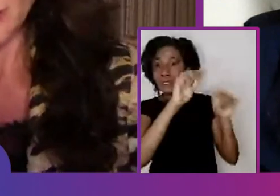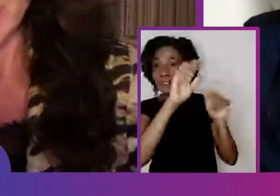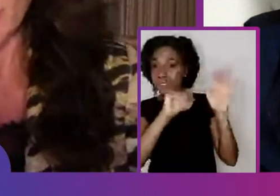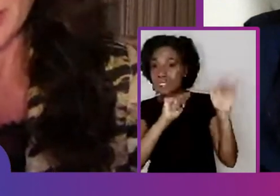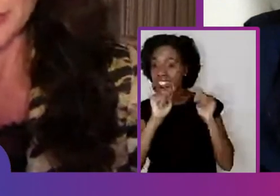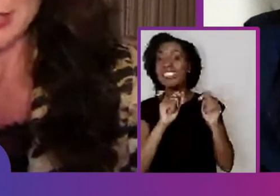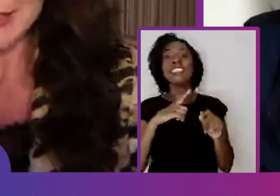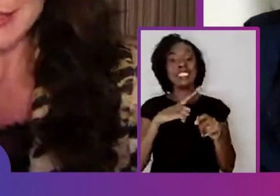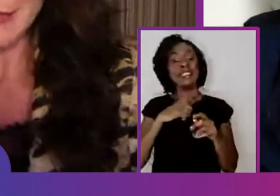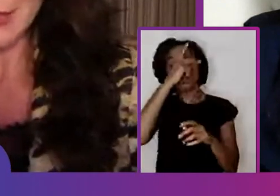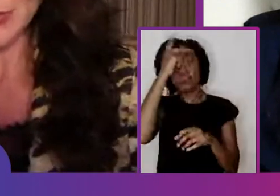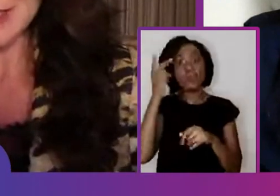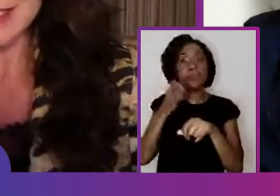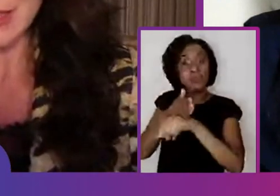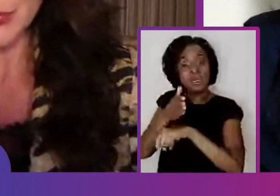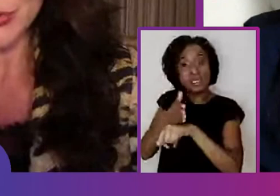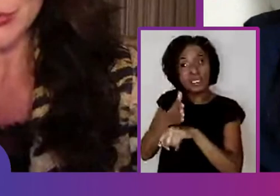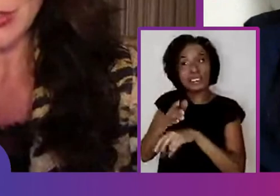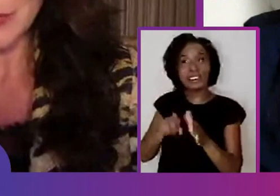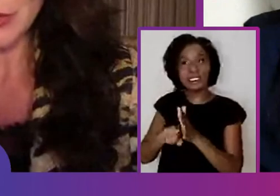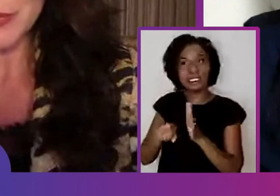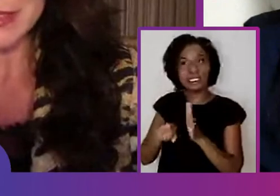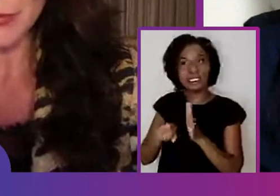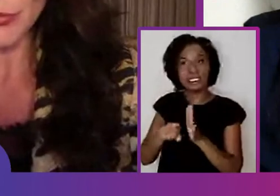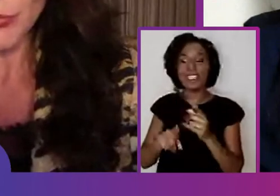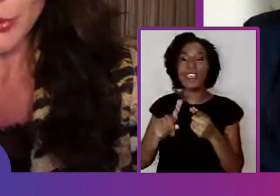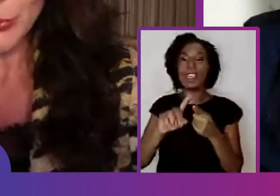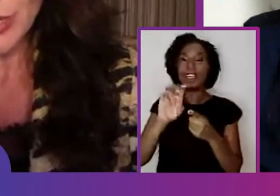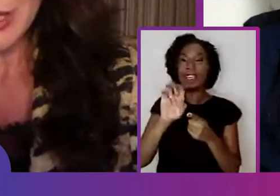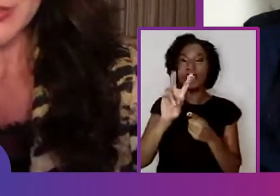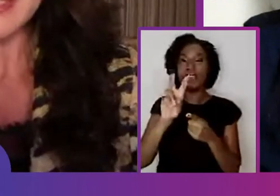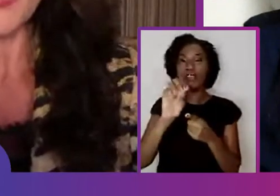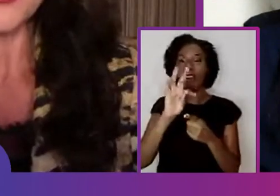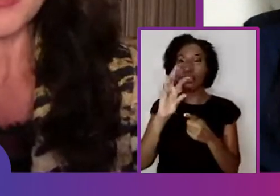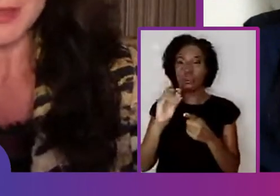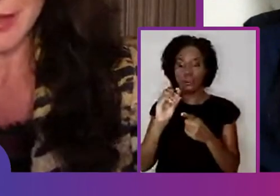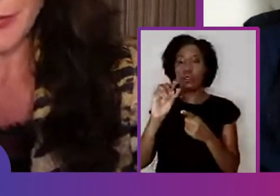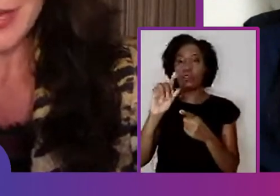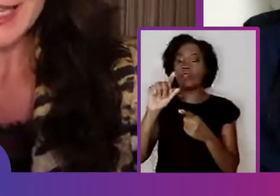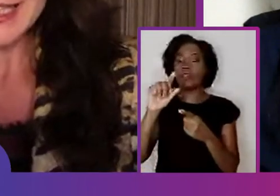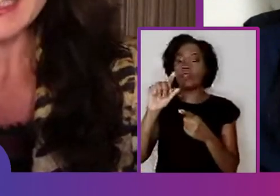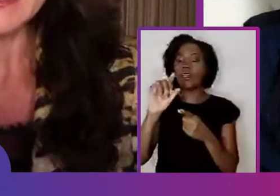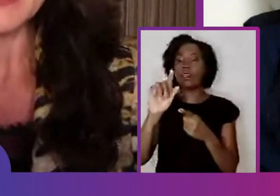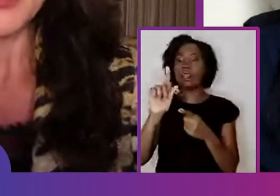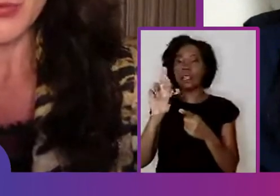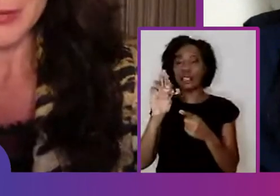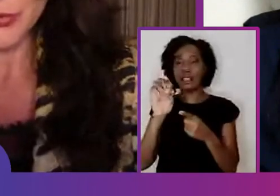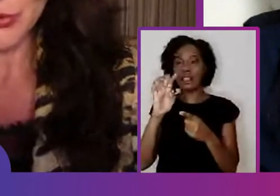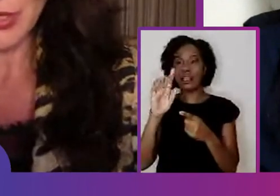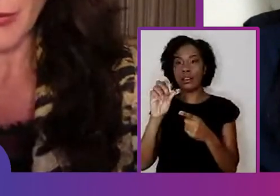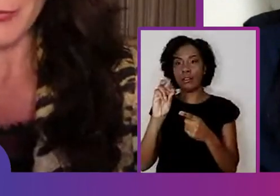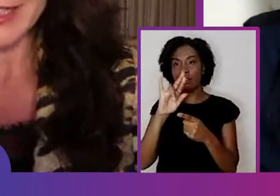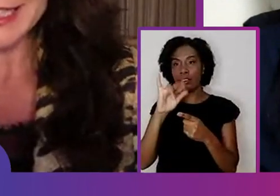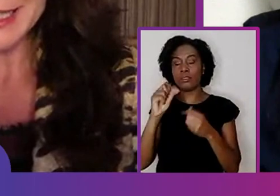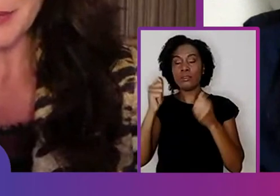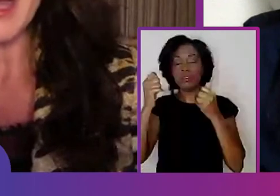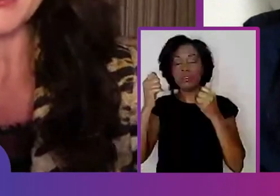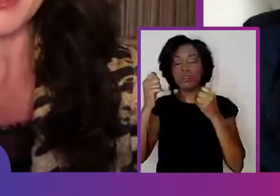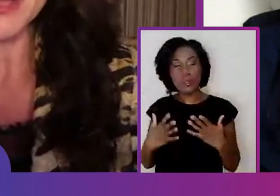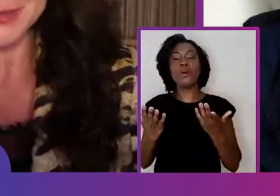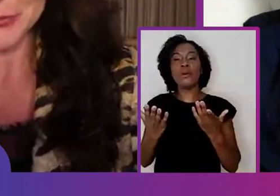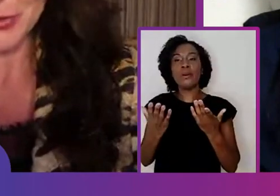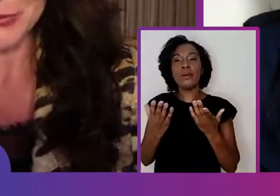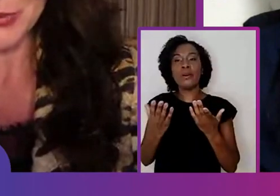O Everton Gregório já está escrevendo: nesses tempos de isolamento, precisamos muito de saúde mental e equilíbrio emocional. A